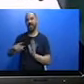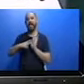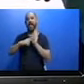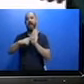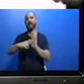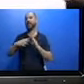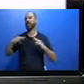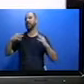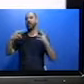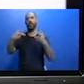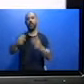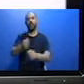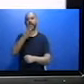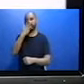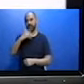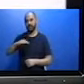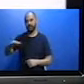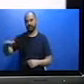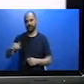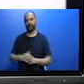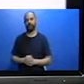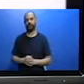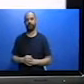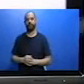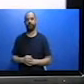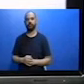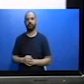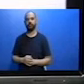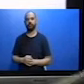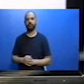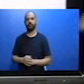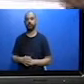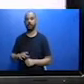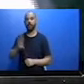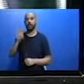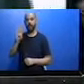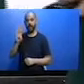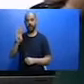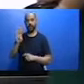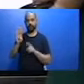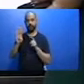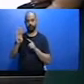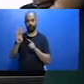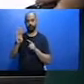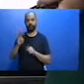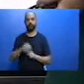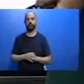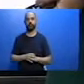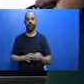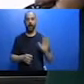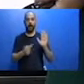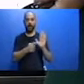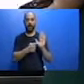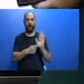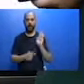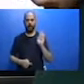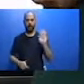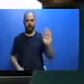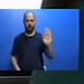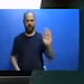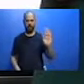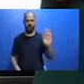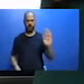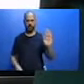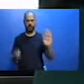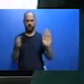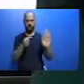o gesto da mão está de acordo com a frase parou olha a mãozinha do menino que